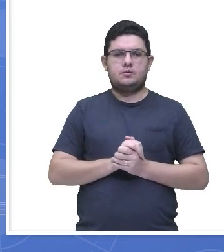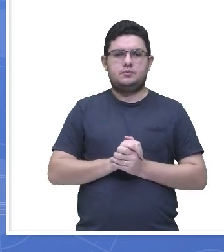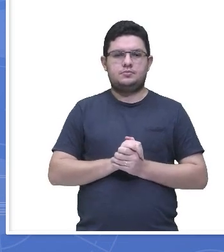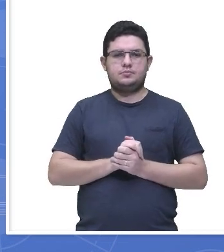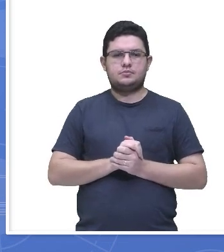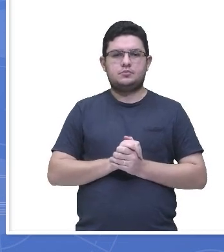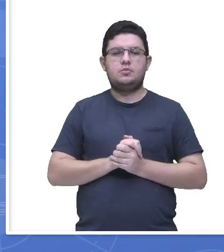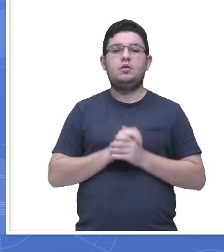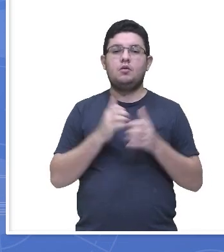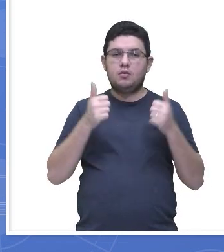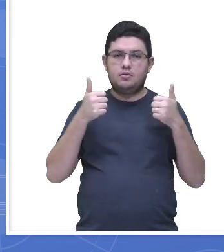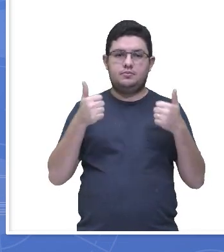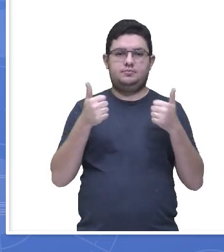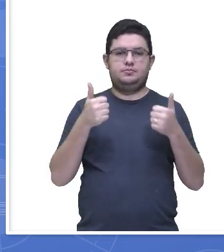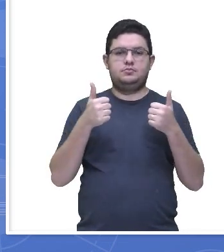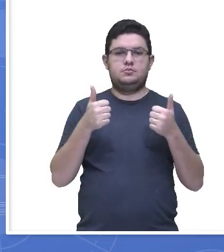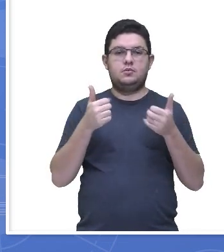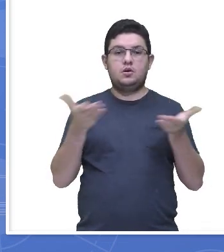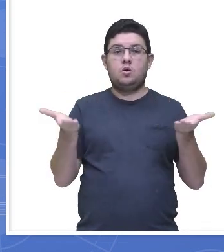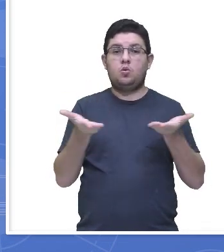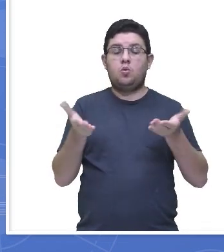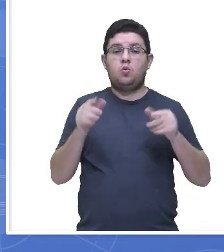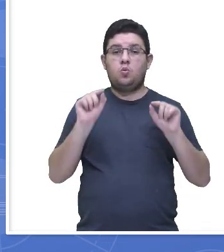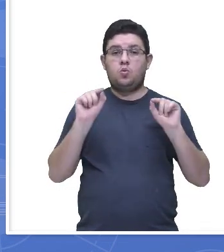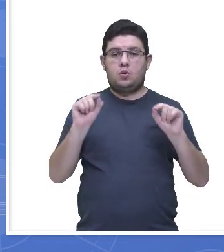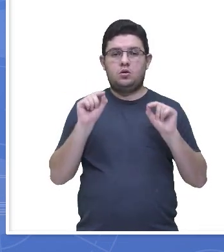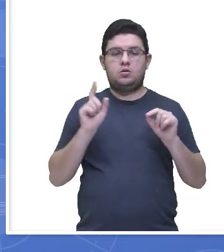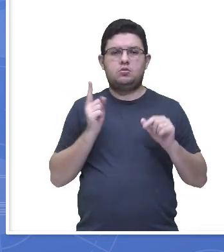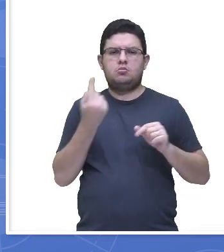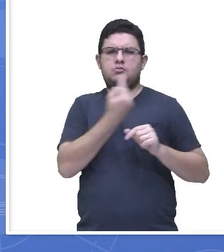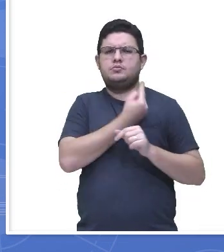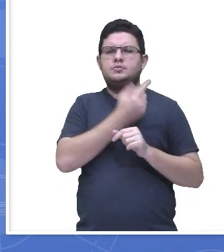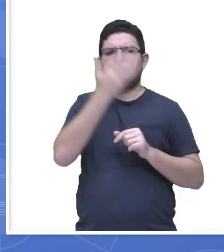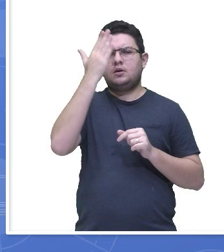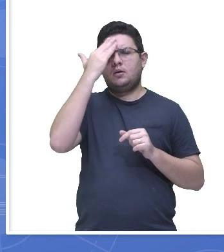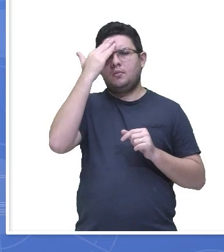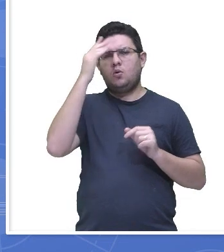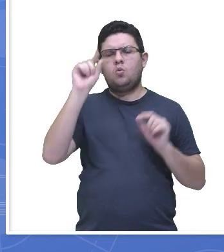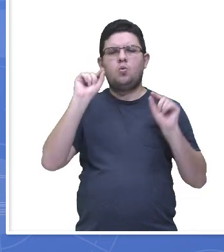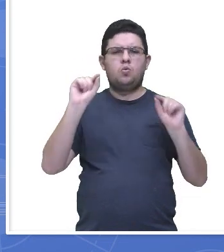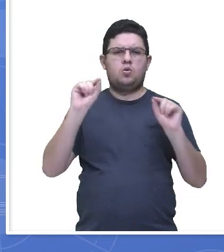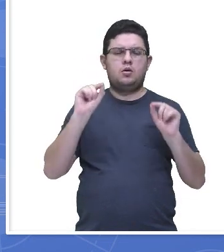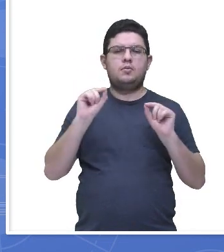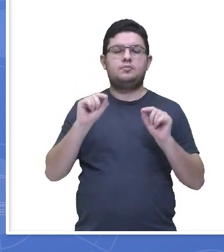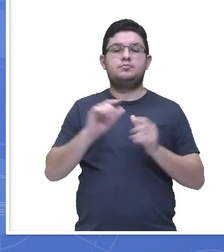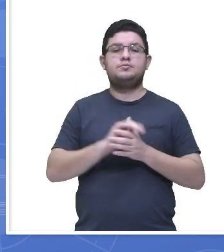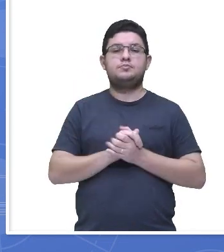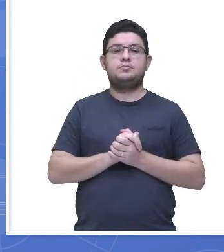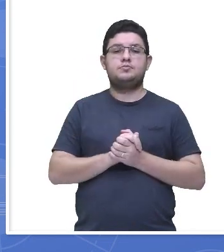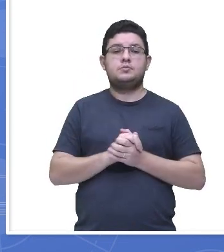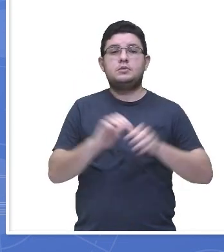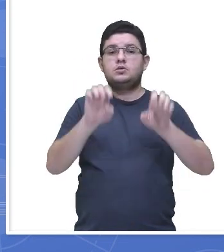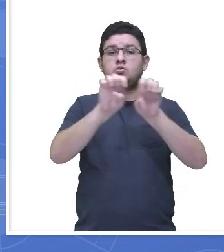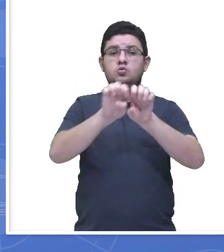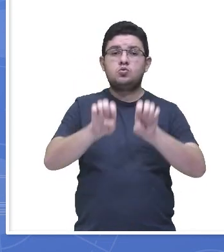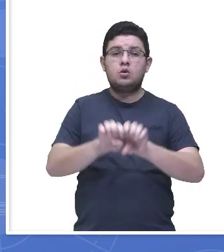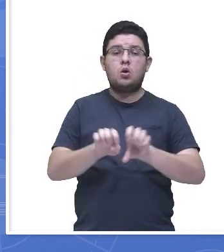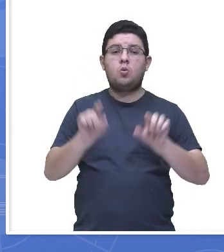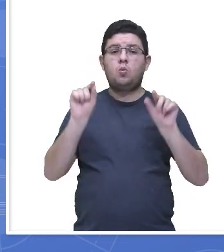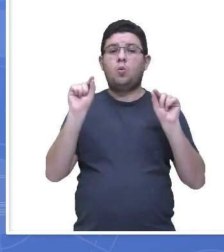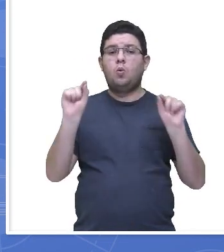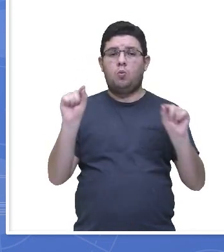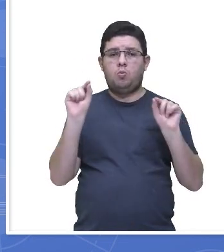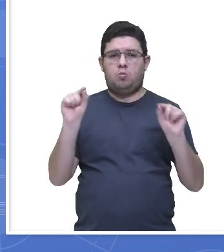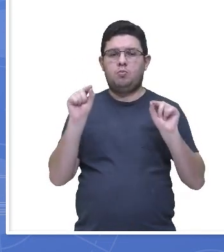Muito bem, então, pessoal, agora vamos conhecer as propriedades, então, para o gráfico